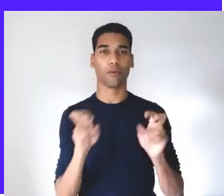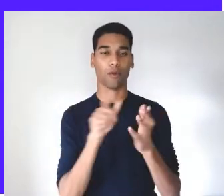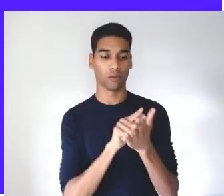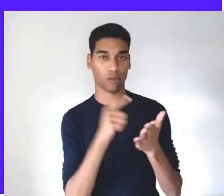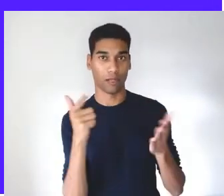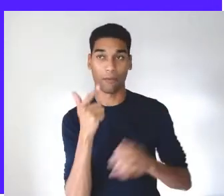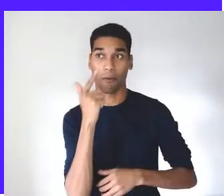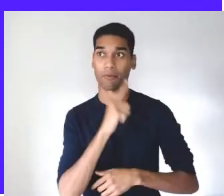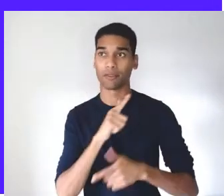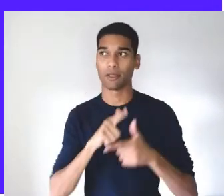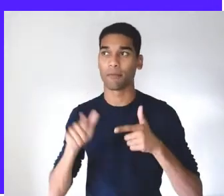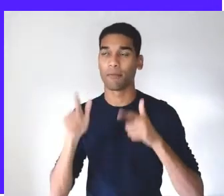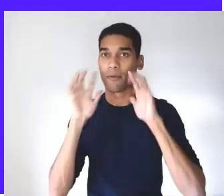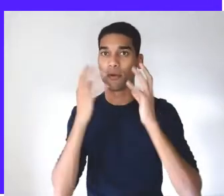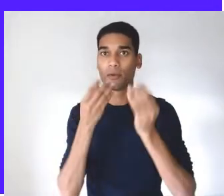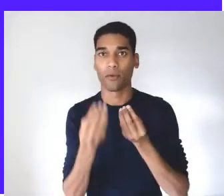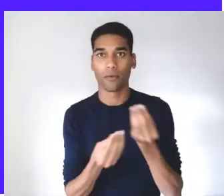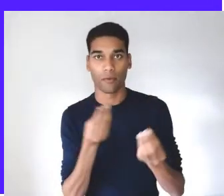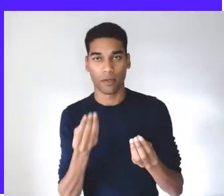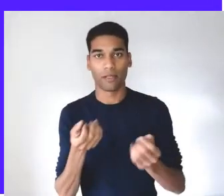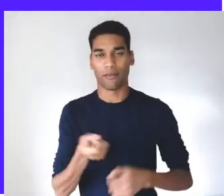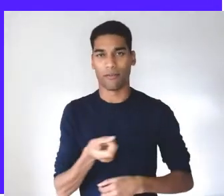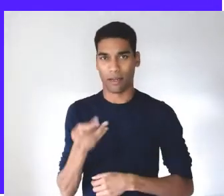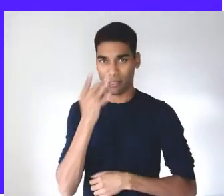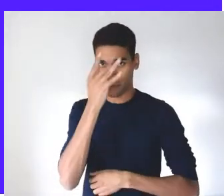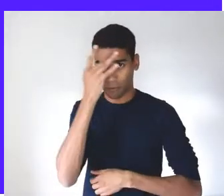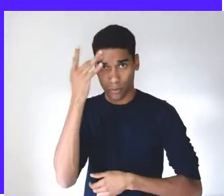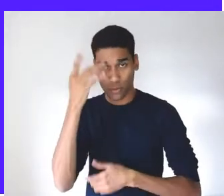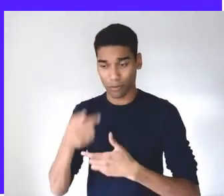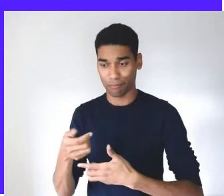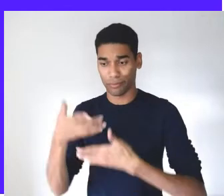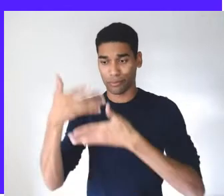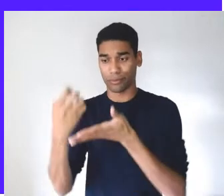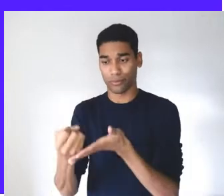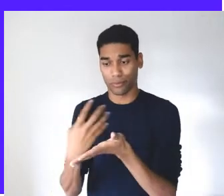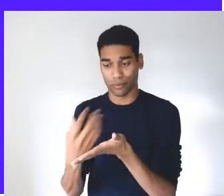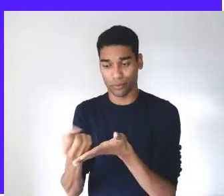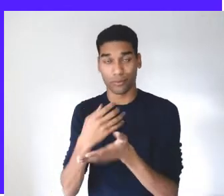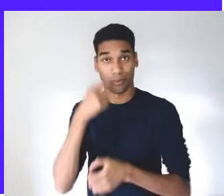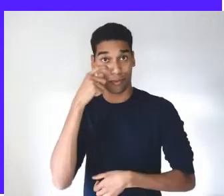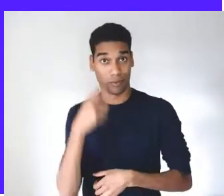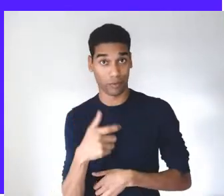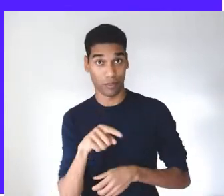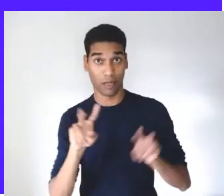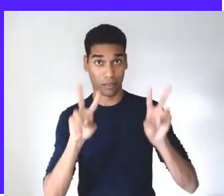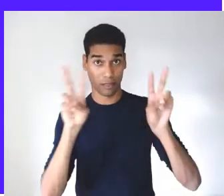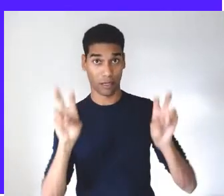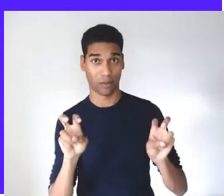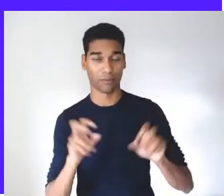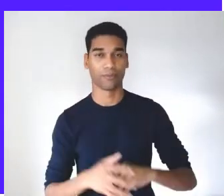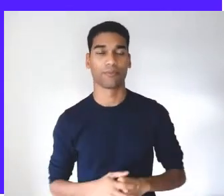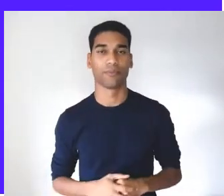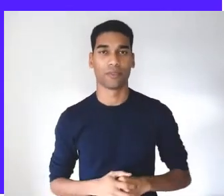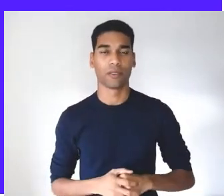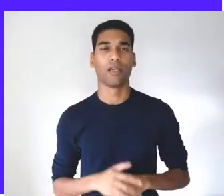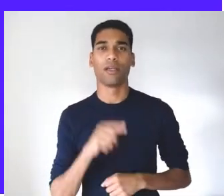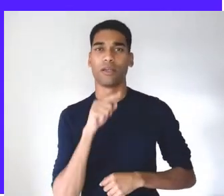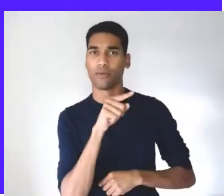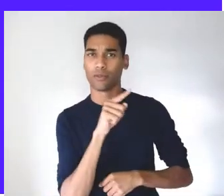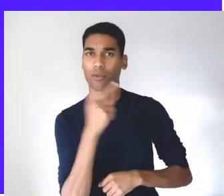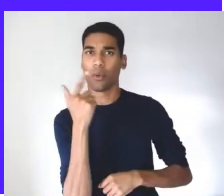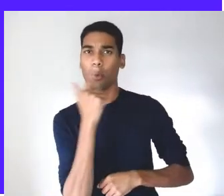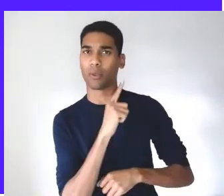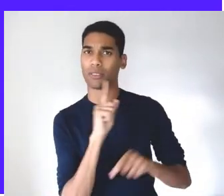muito interessada nisso. E você, né, você aplicou isso na prática no índice que